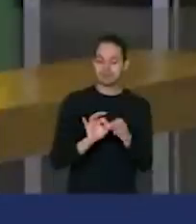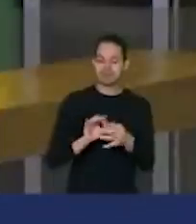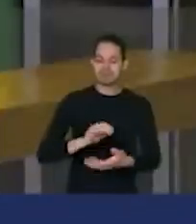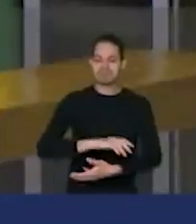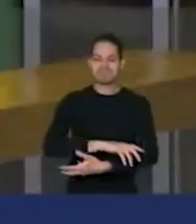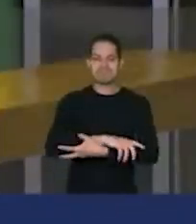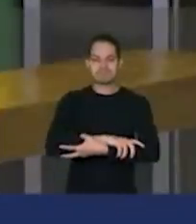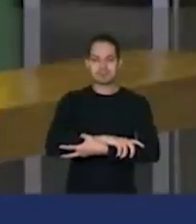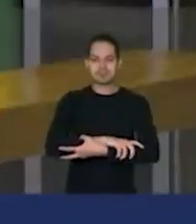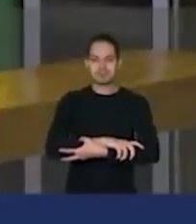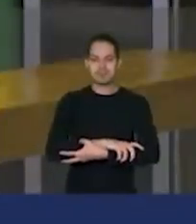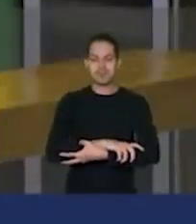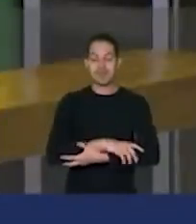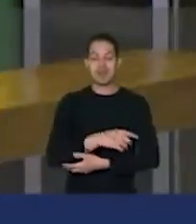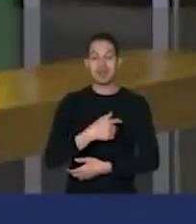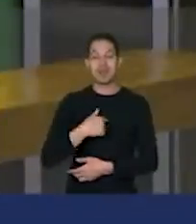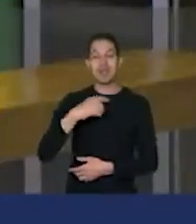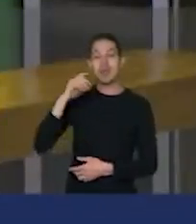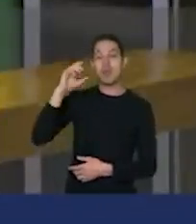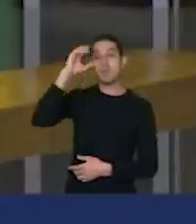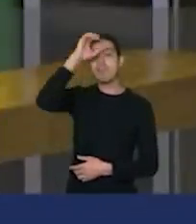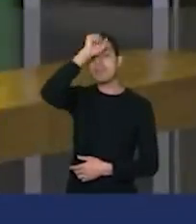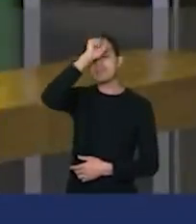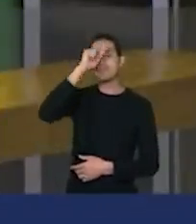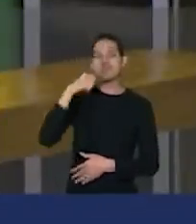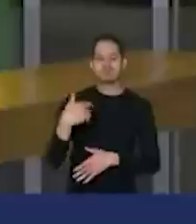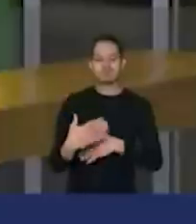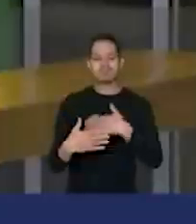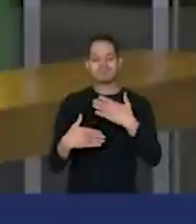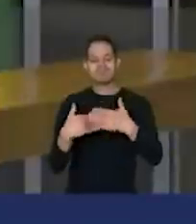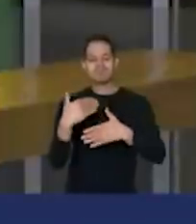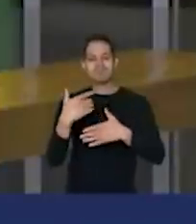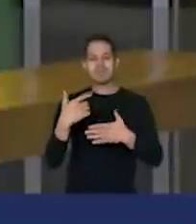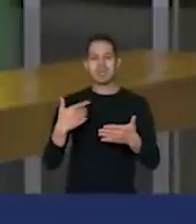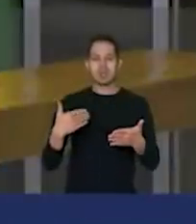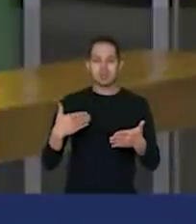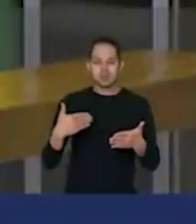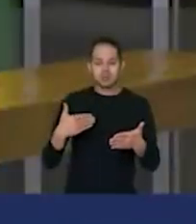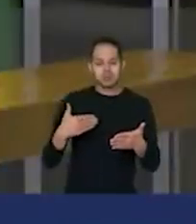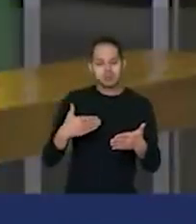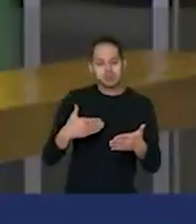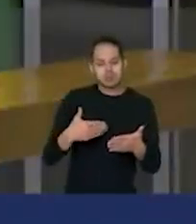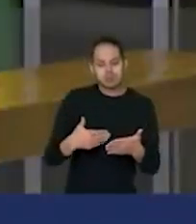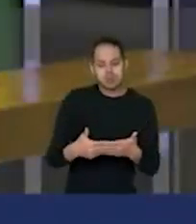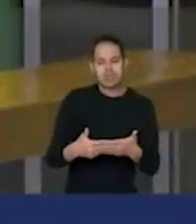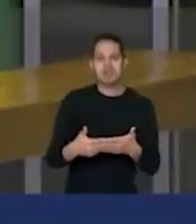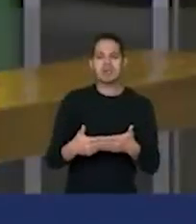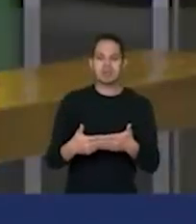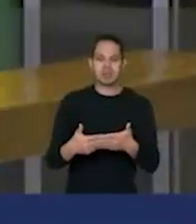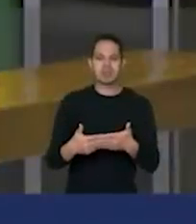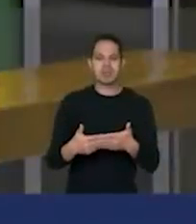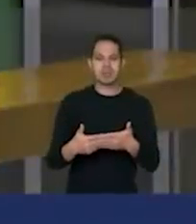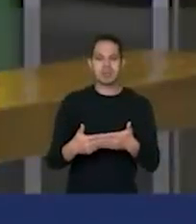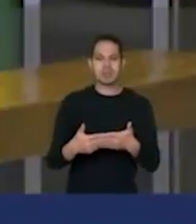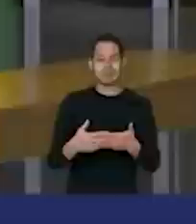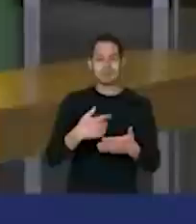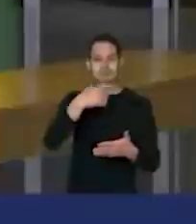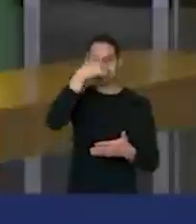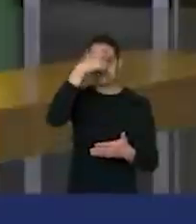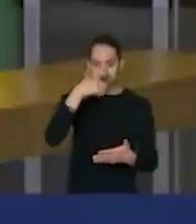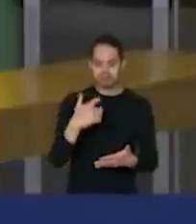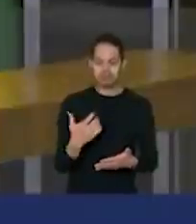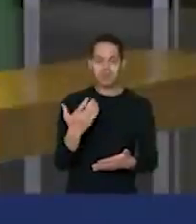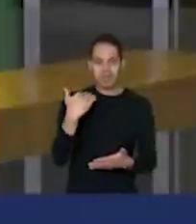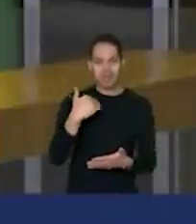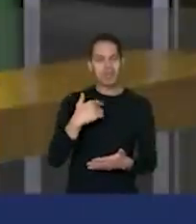eu tenho aprendido mais mais quando me aproximo realmente de quem eu sou eu sou